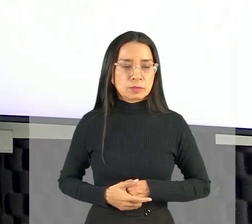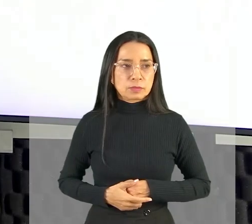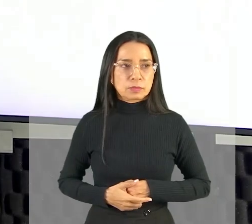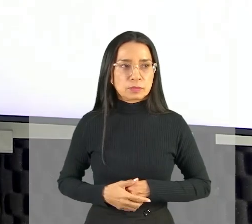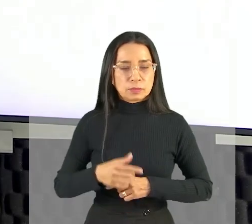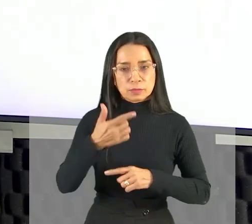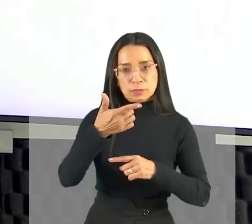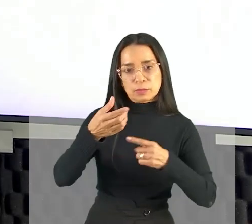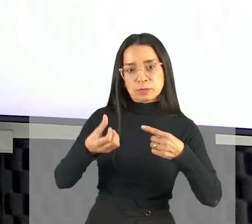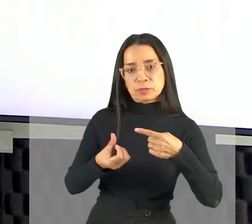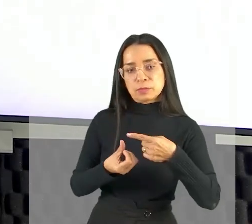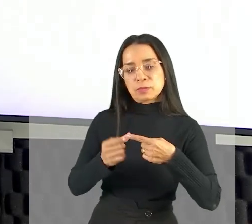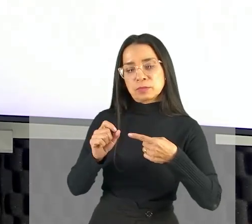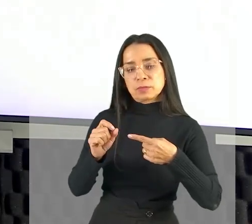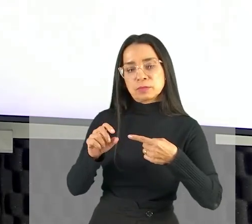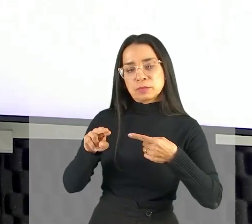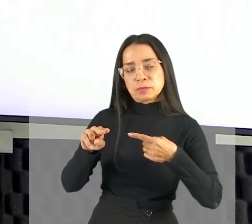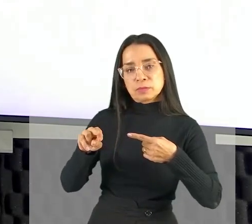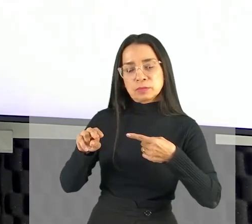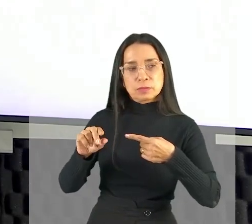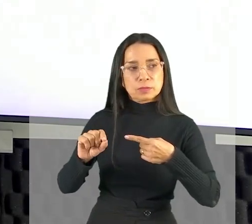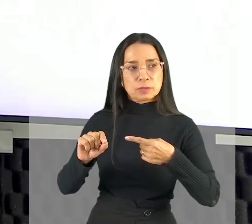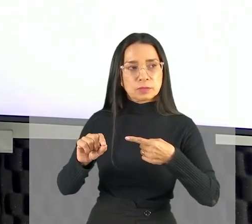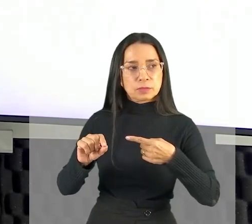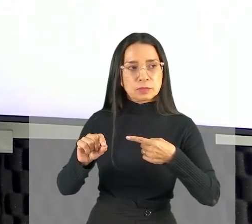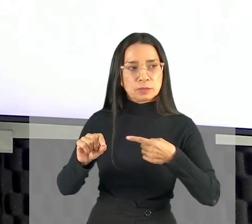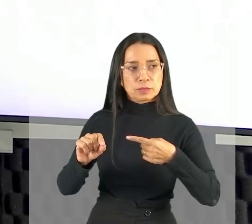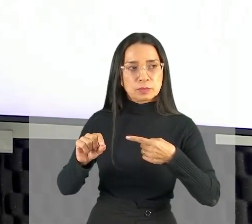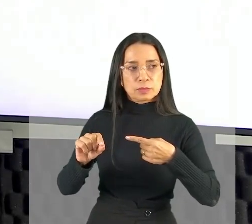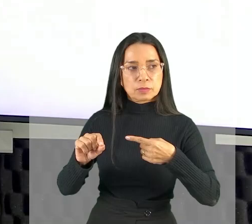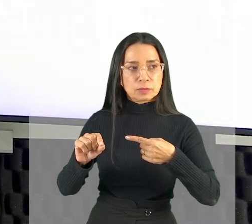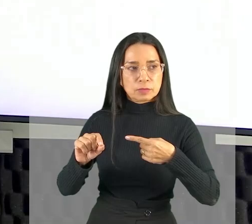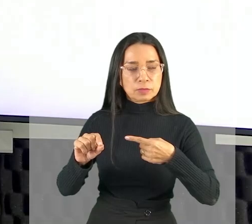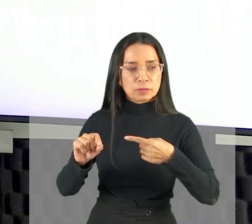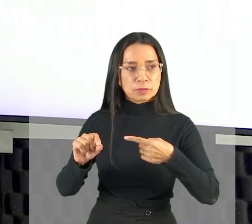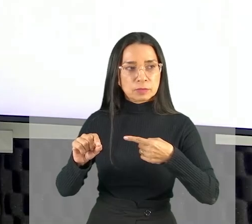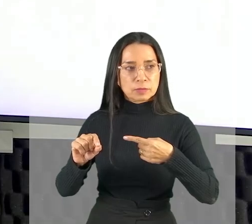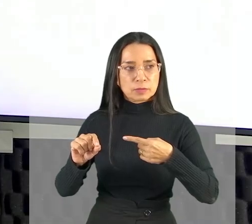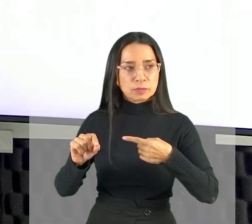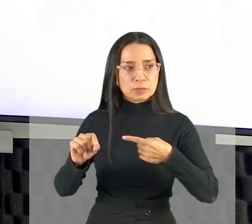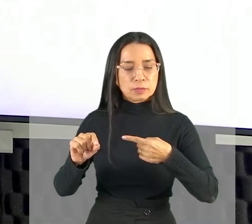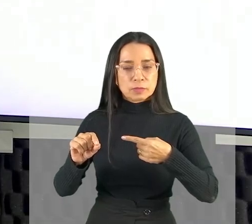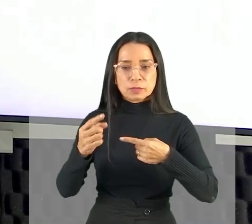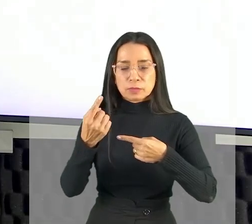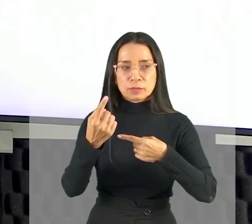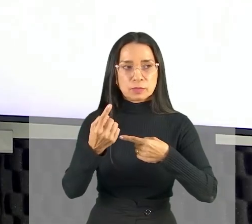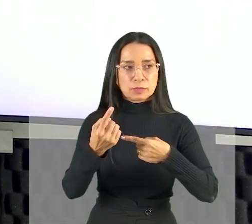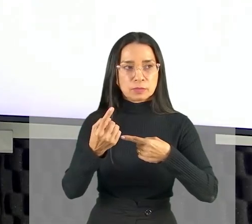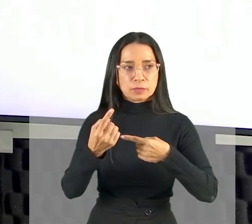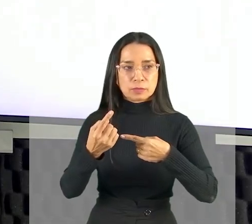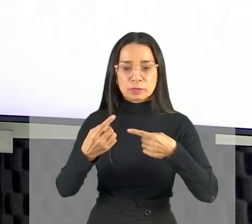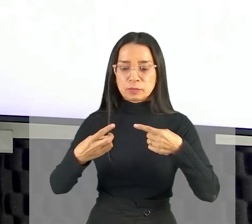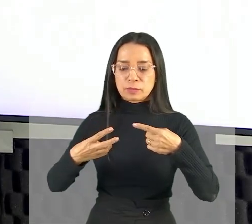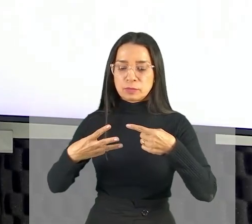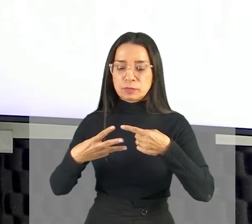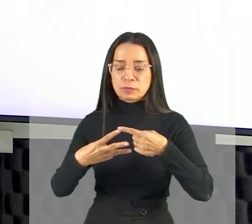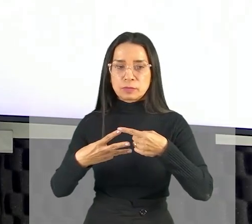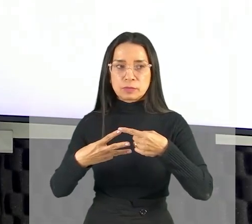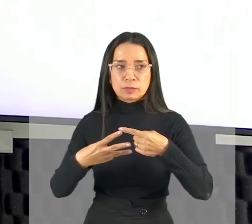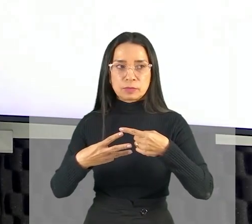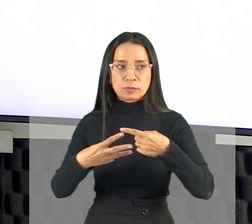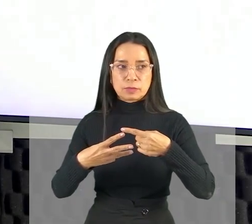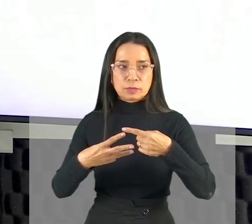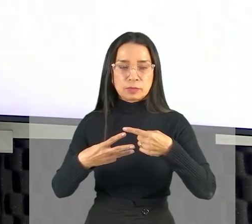26 que é o mesmo que um ter